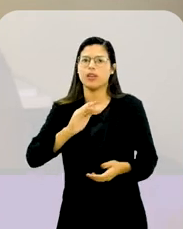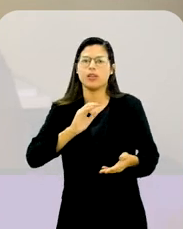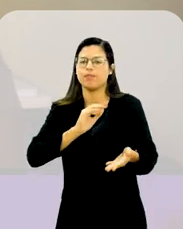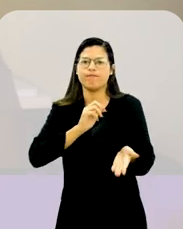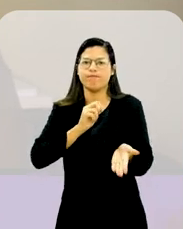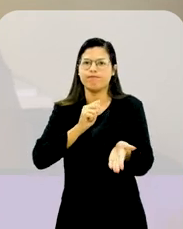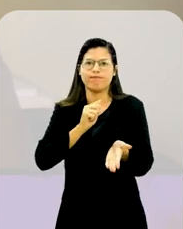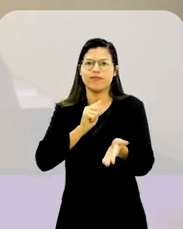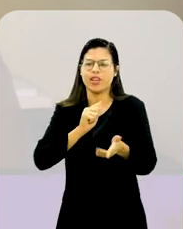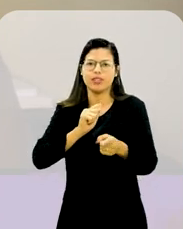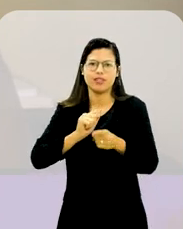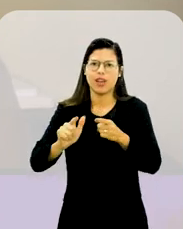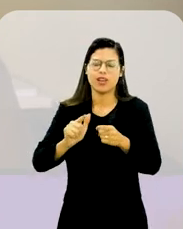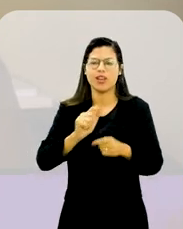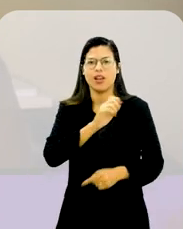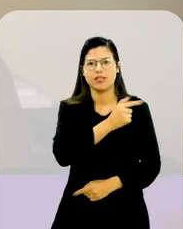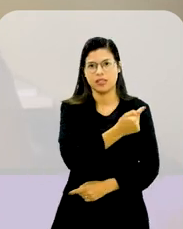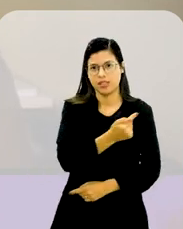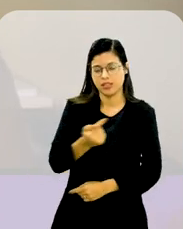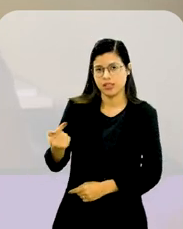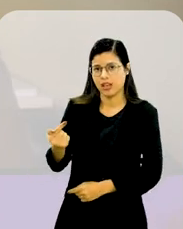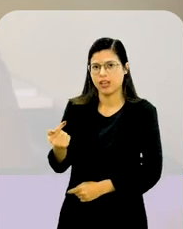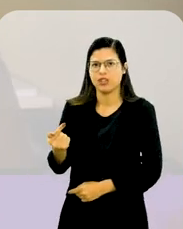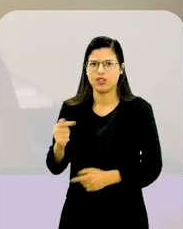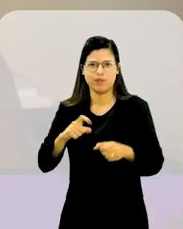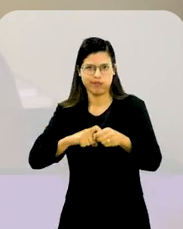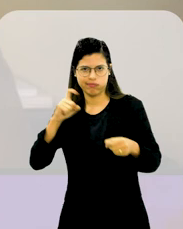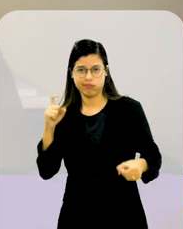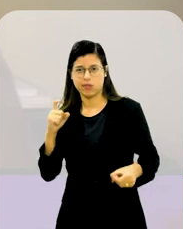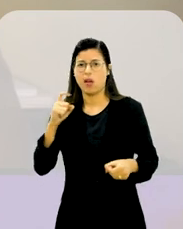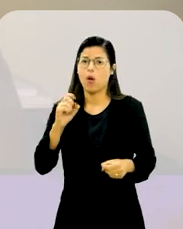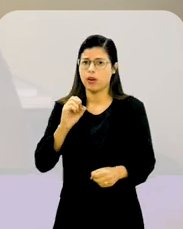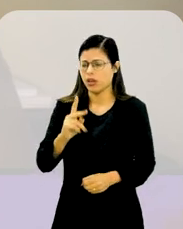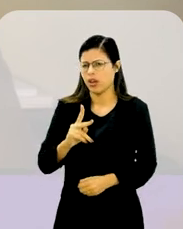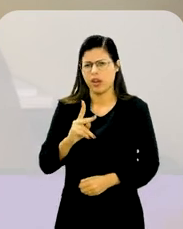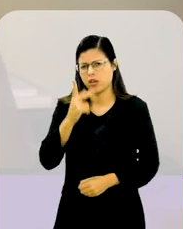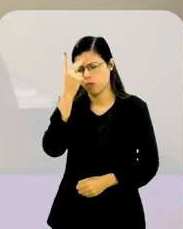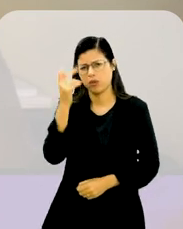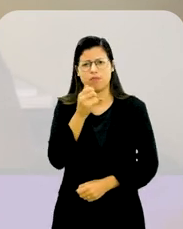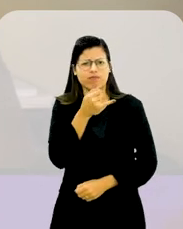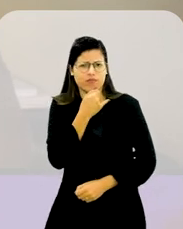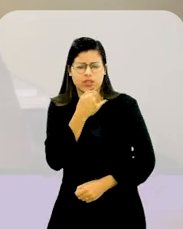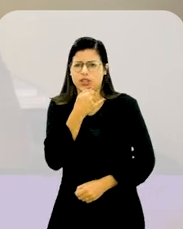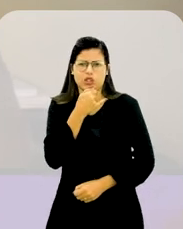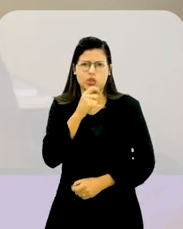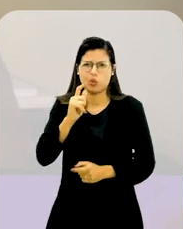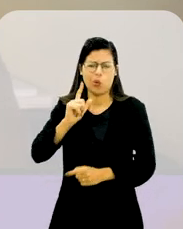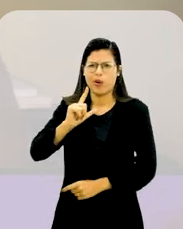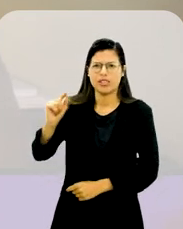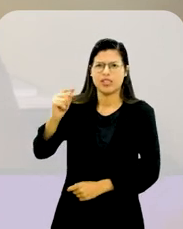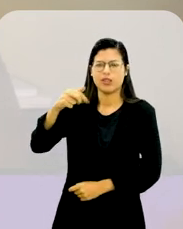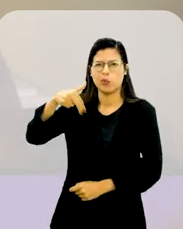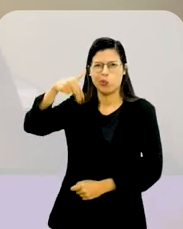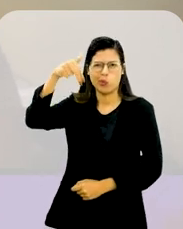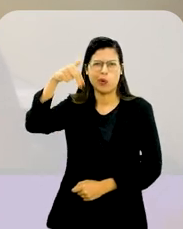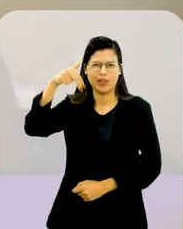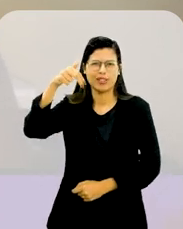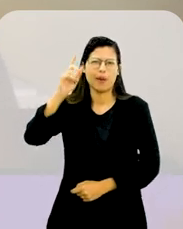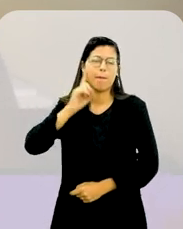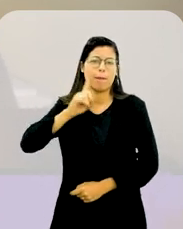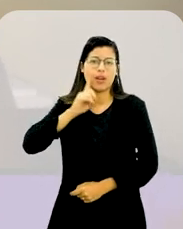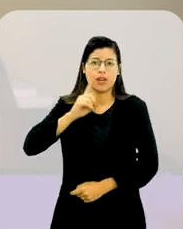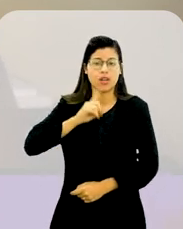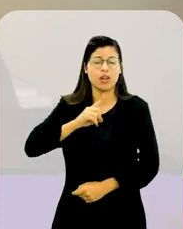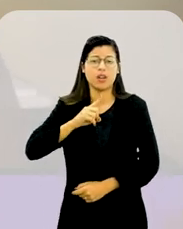a saída da 777 Ufa eu acho que ainda bem eu acho que ninguém vai ficar triste com a saída desses norte-americanos que mais